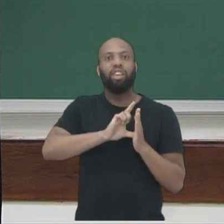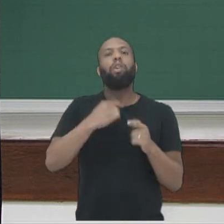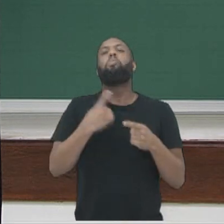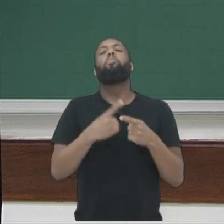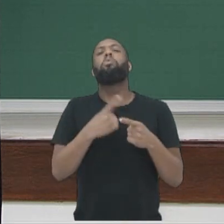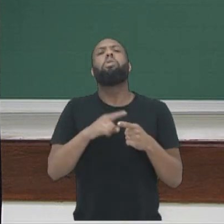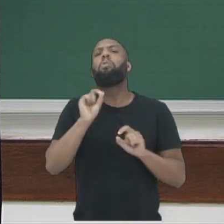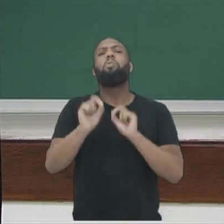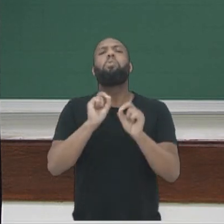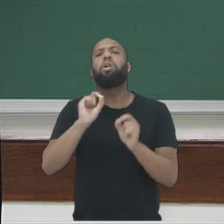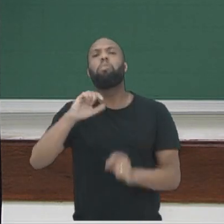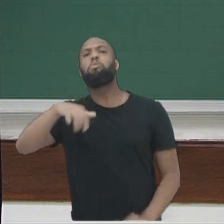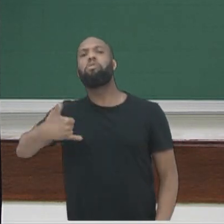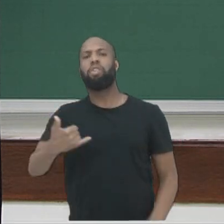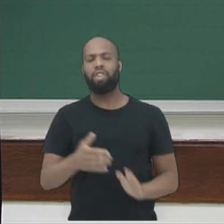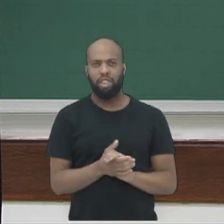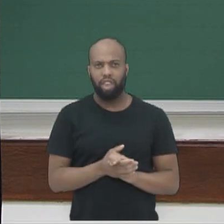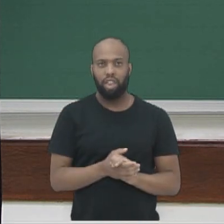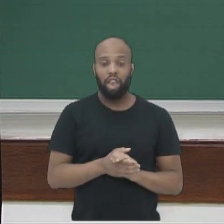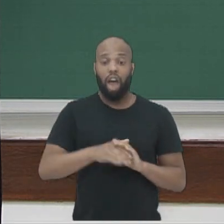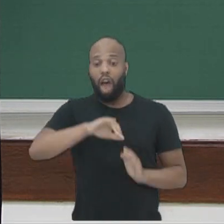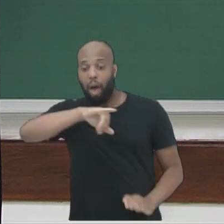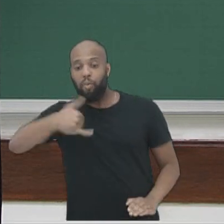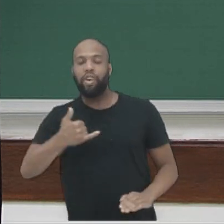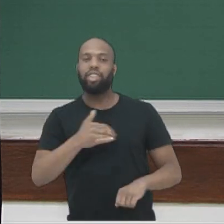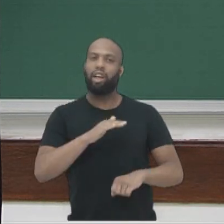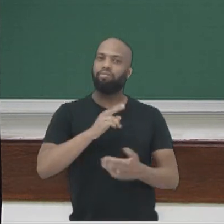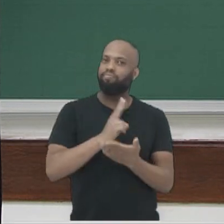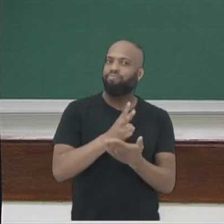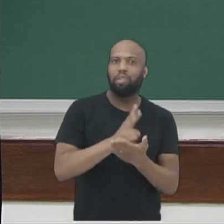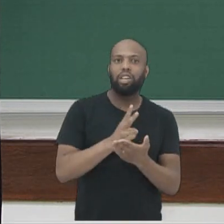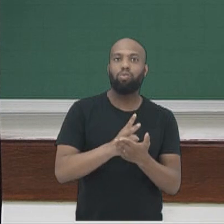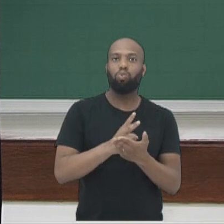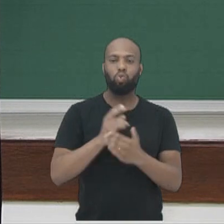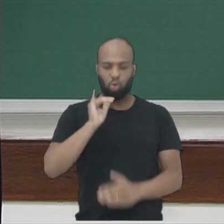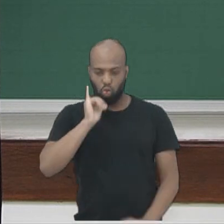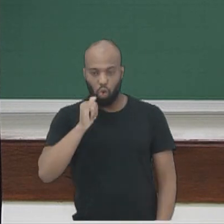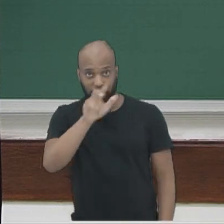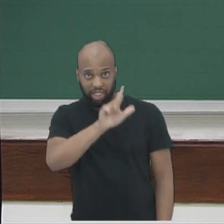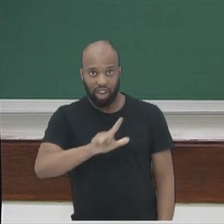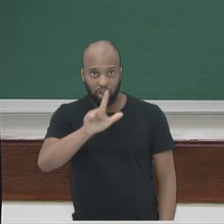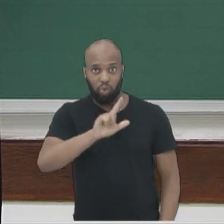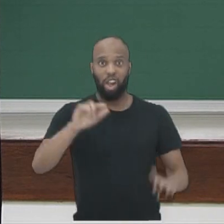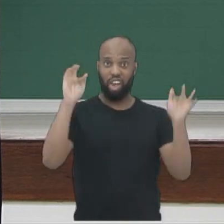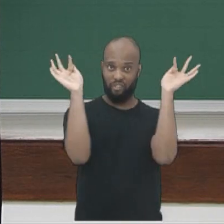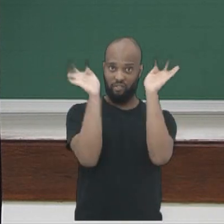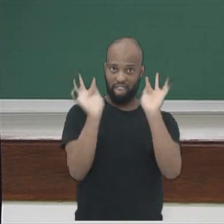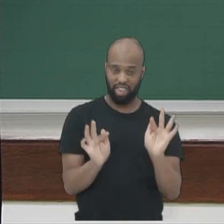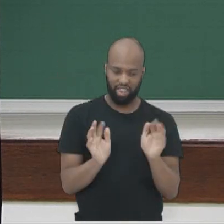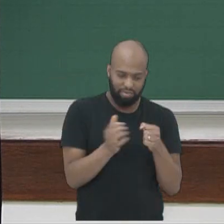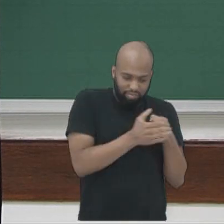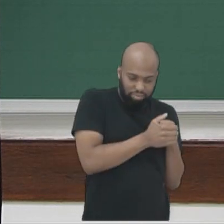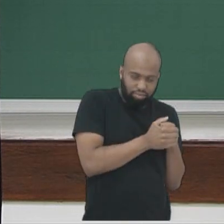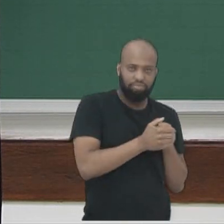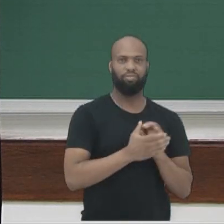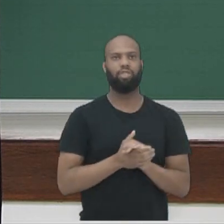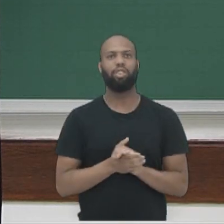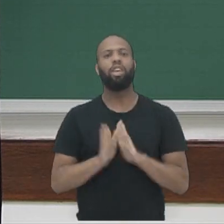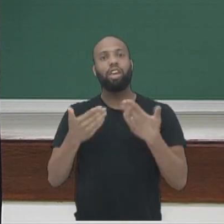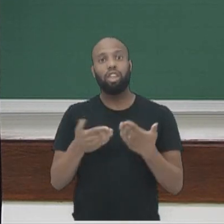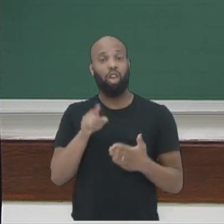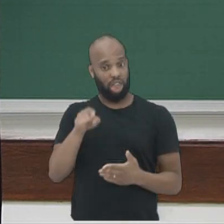ferramenta. Bom, pensando nisso, a gente relembra a felicidade clandestina. Então essa aula vai aproveitar a